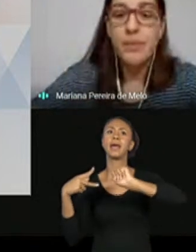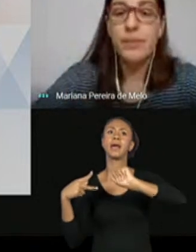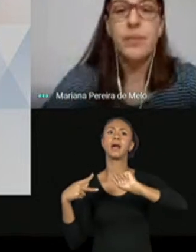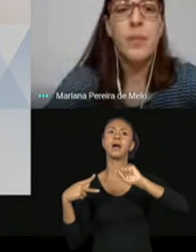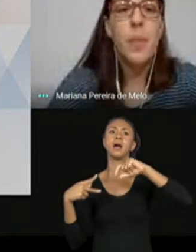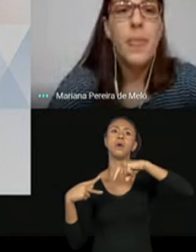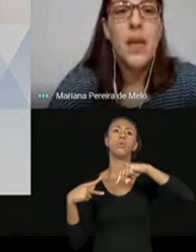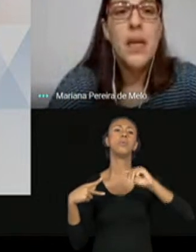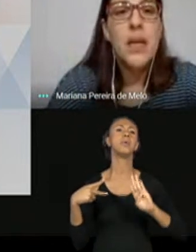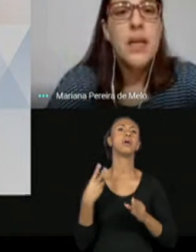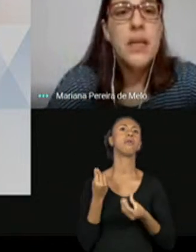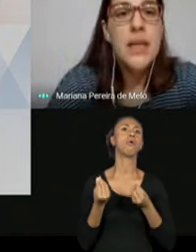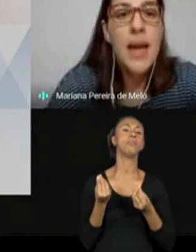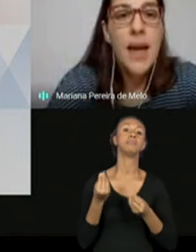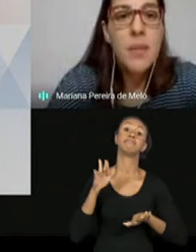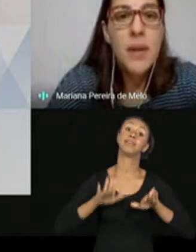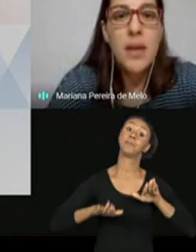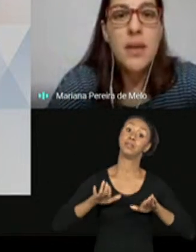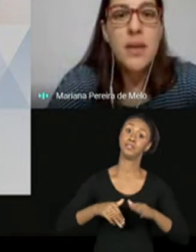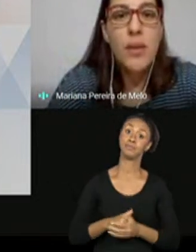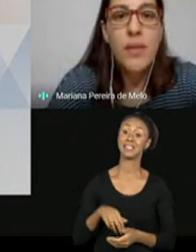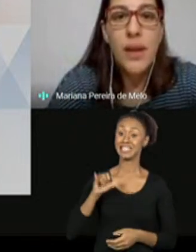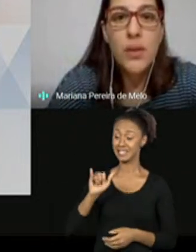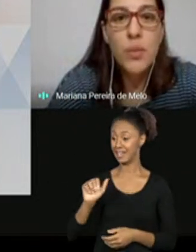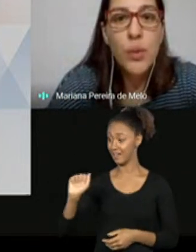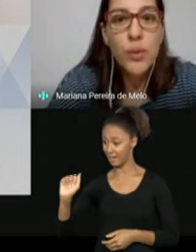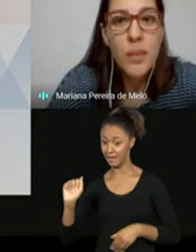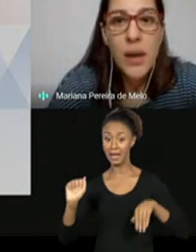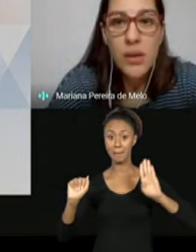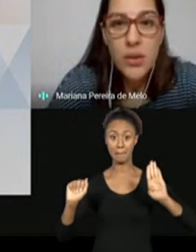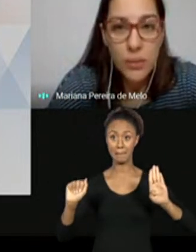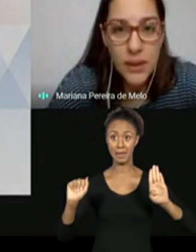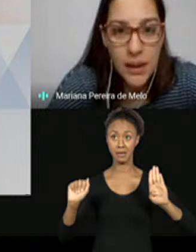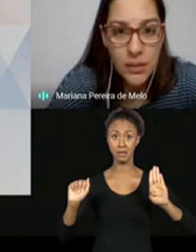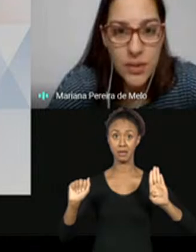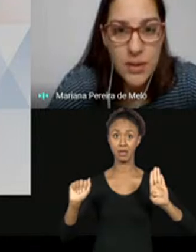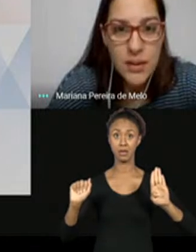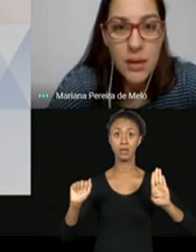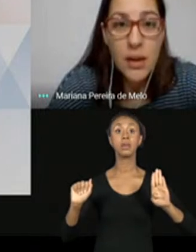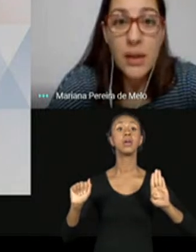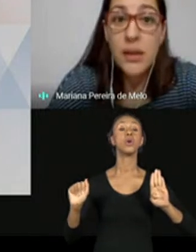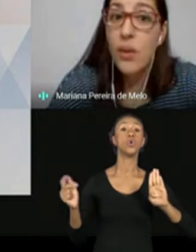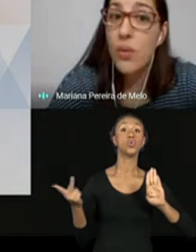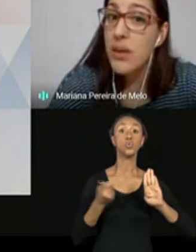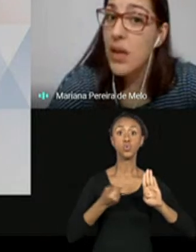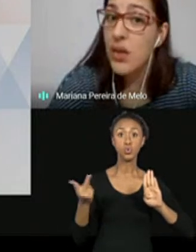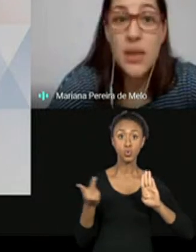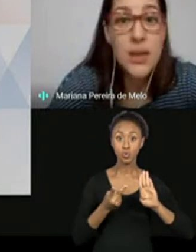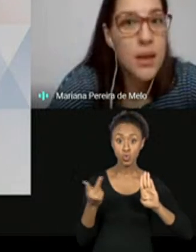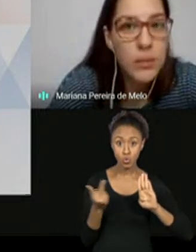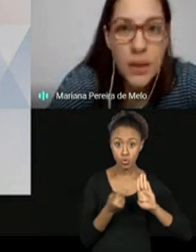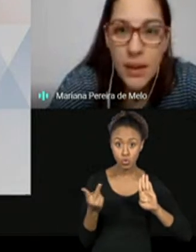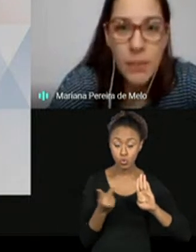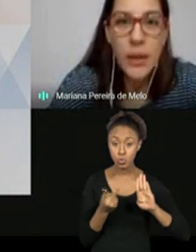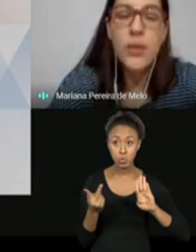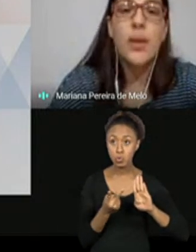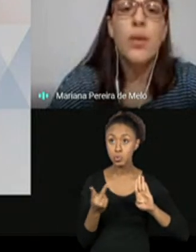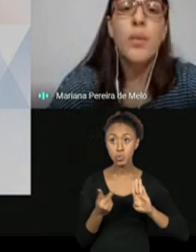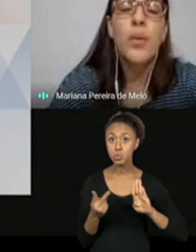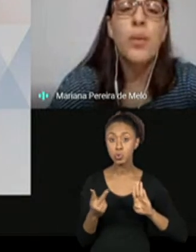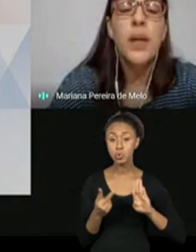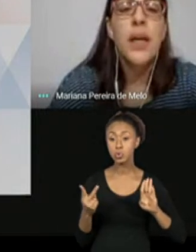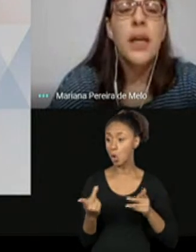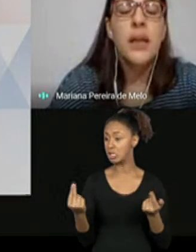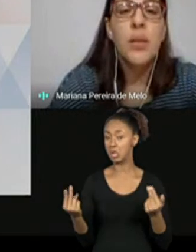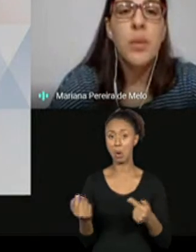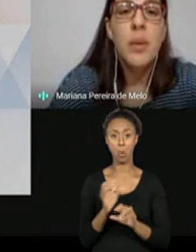Depende. Se A e B são eventos mutuamente excludentes, ou seja, eles não têm elementos em